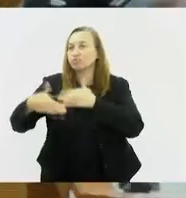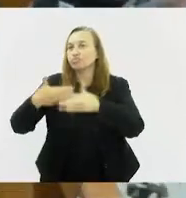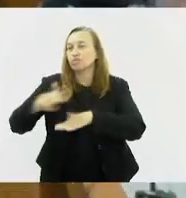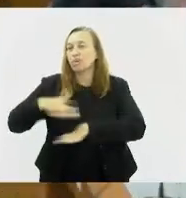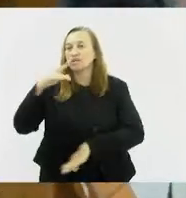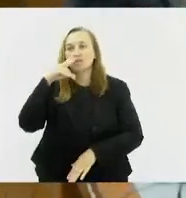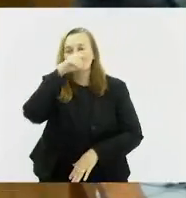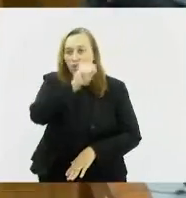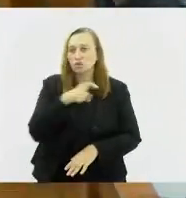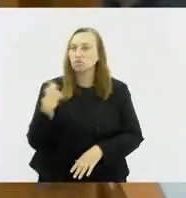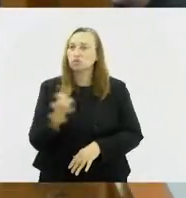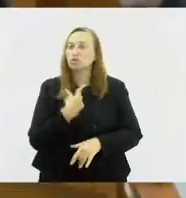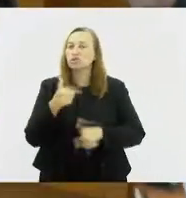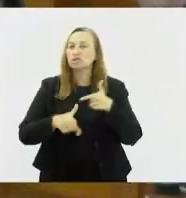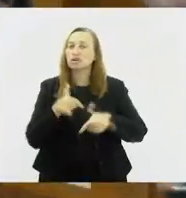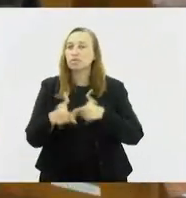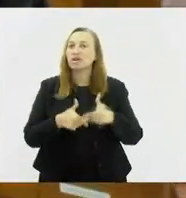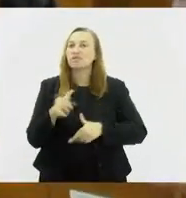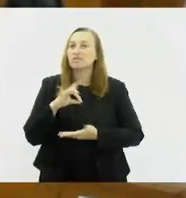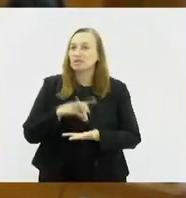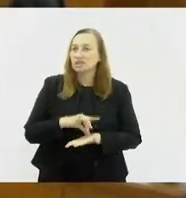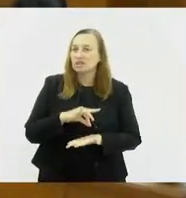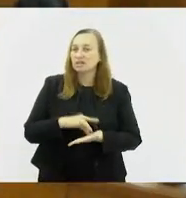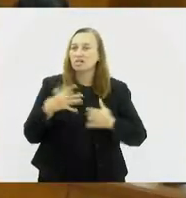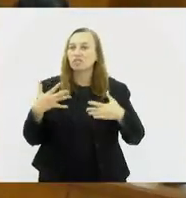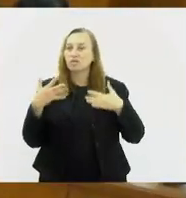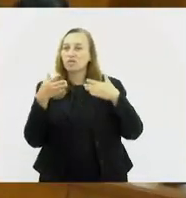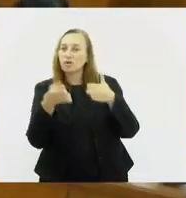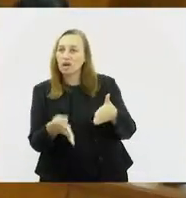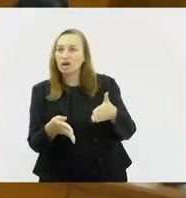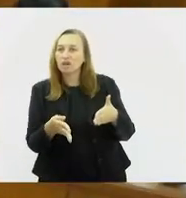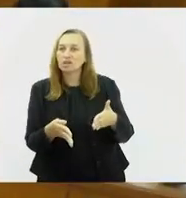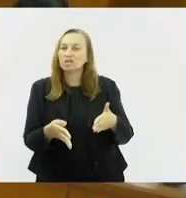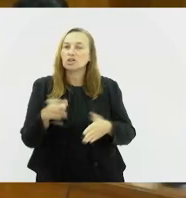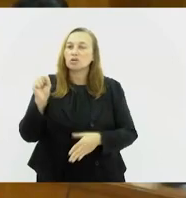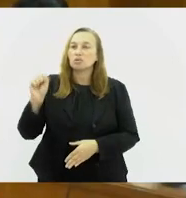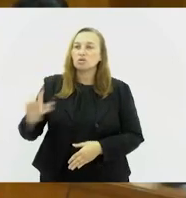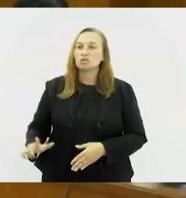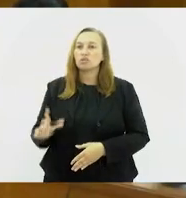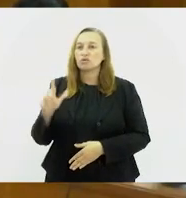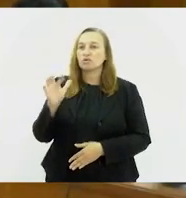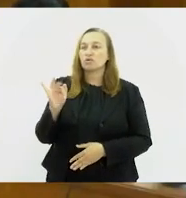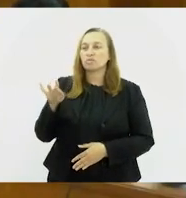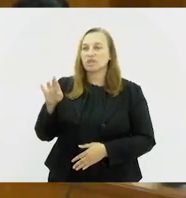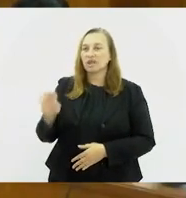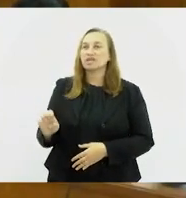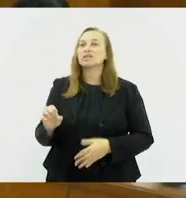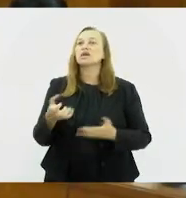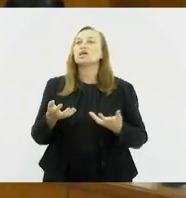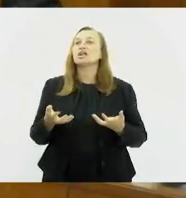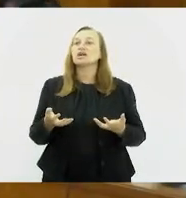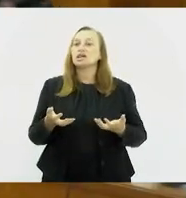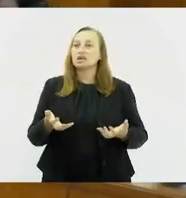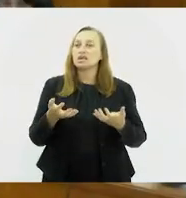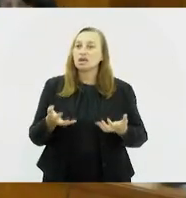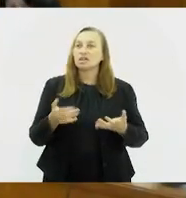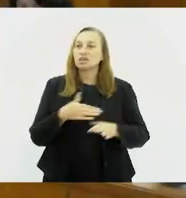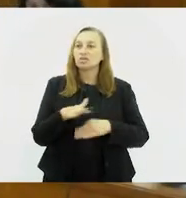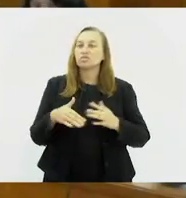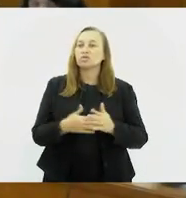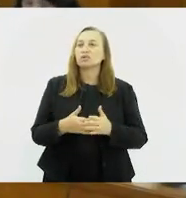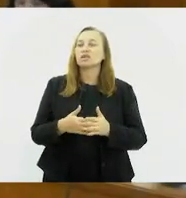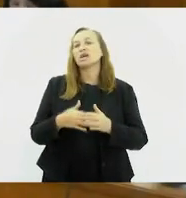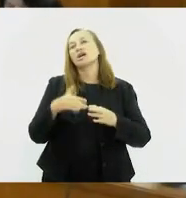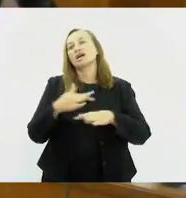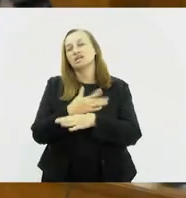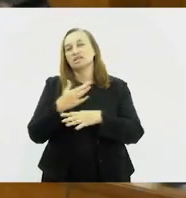nosso trabalho realmente é voltado para o Sul Fluminense. E que a gente queira que todas as cidades fluminenses